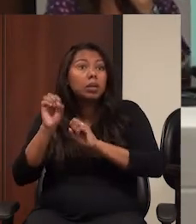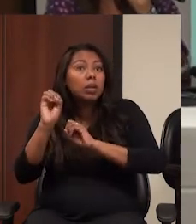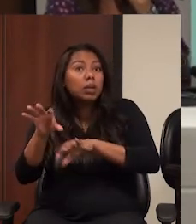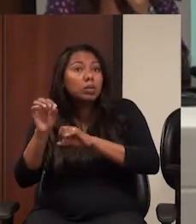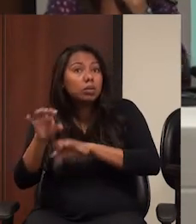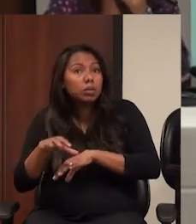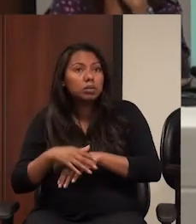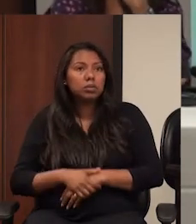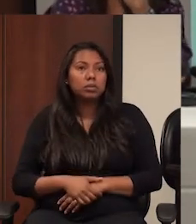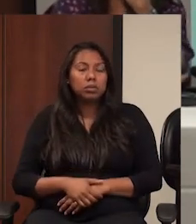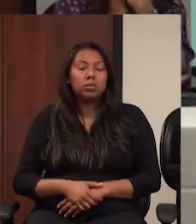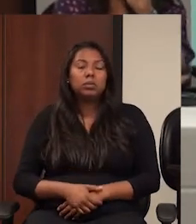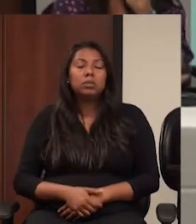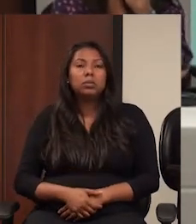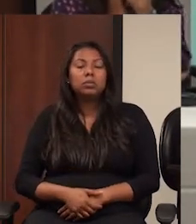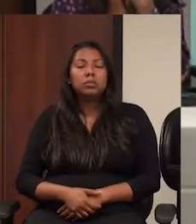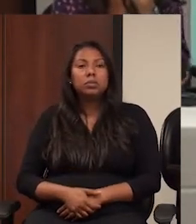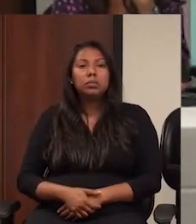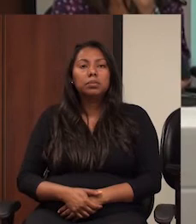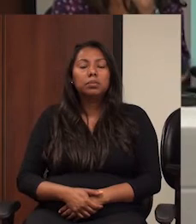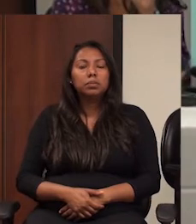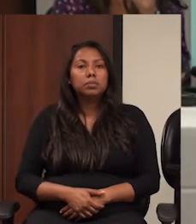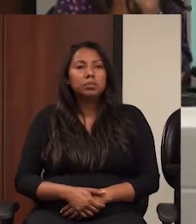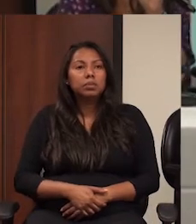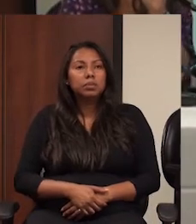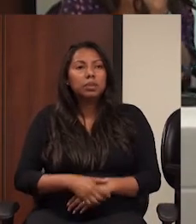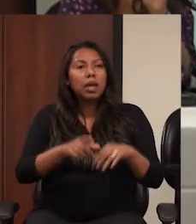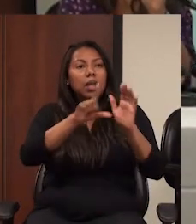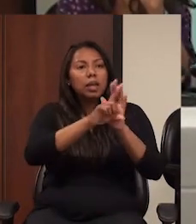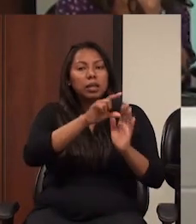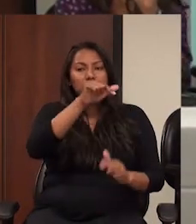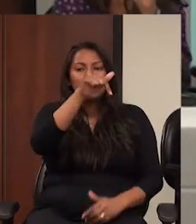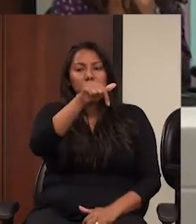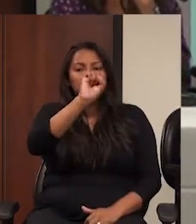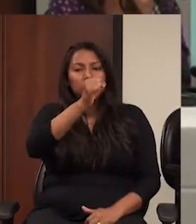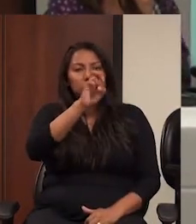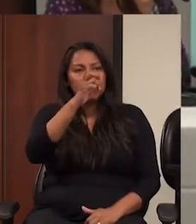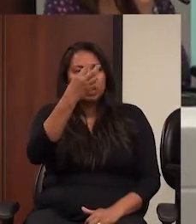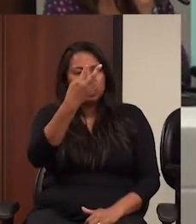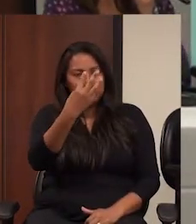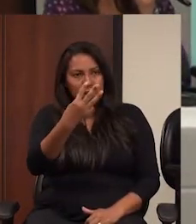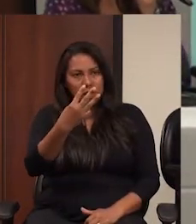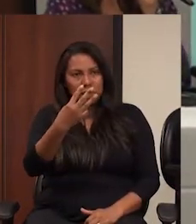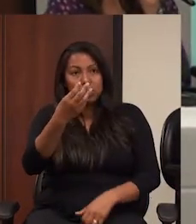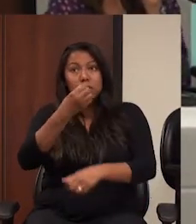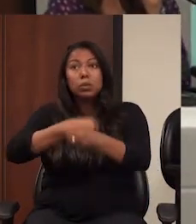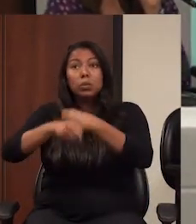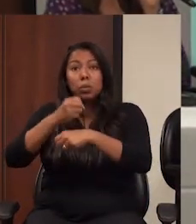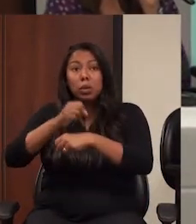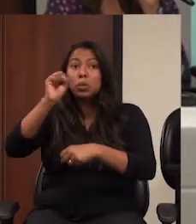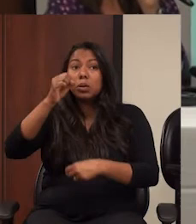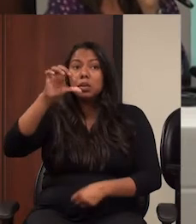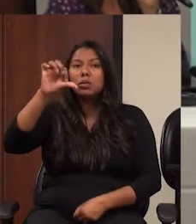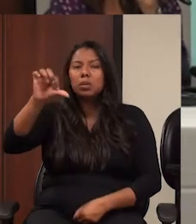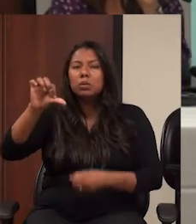se falava portadora de deficiência. A Lei 7.853 de 89 dava uma definição,